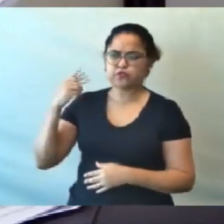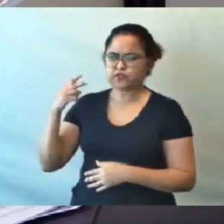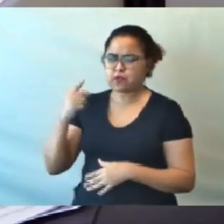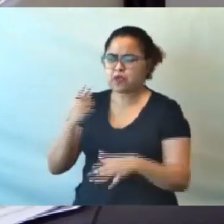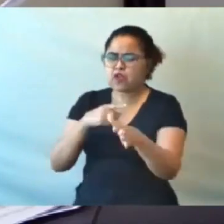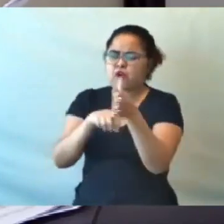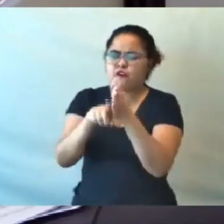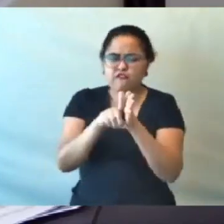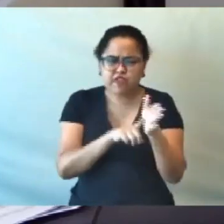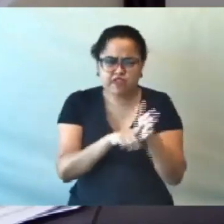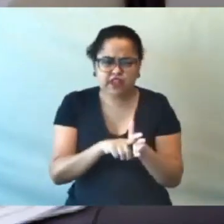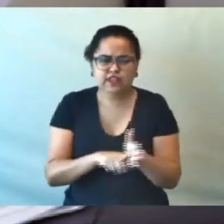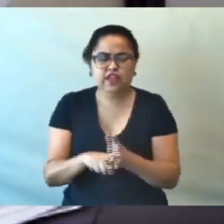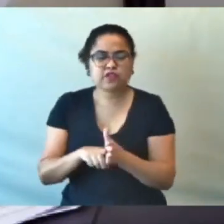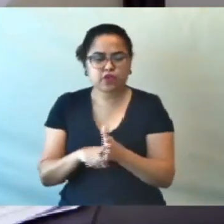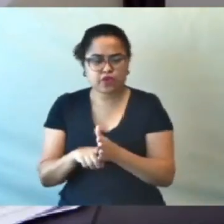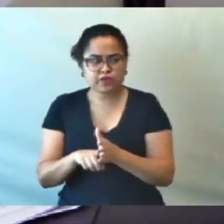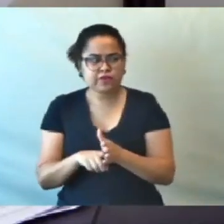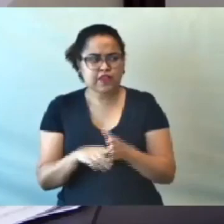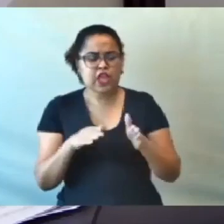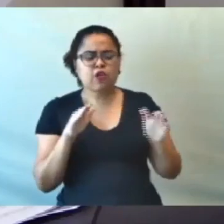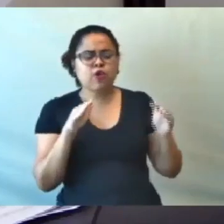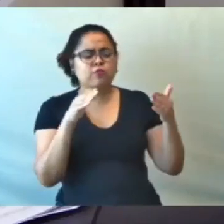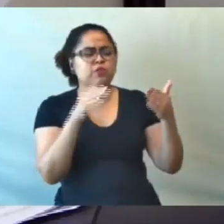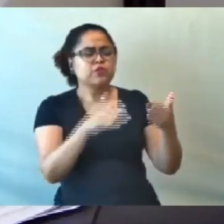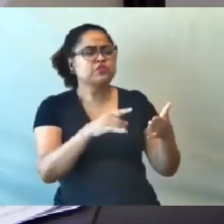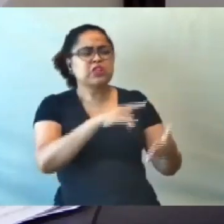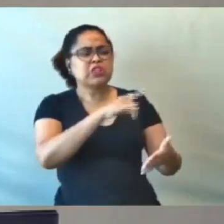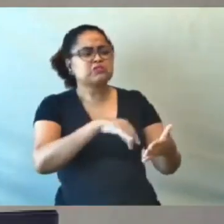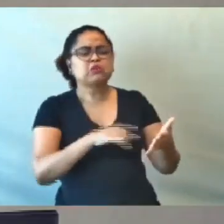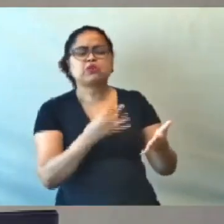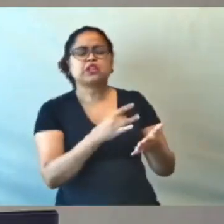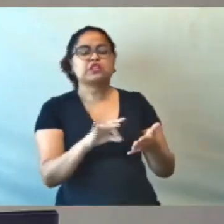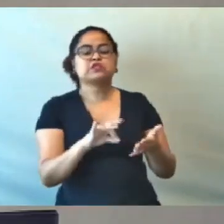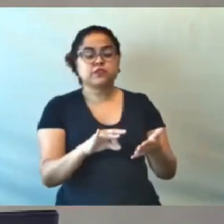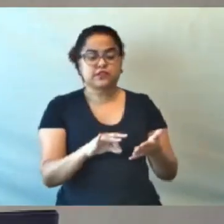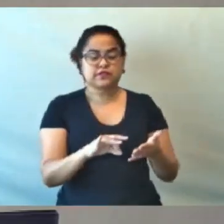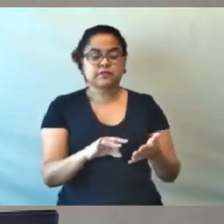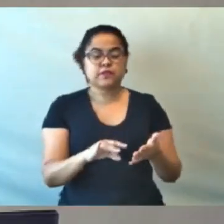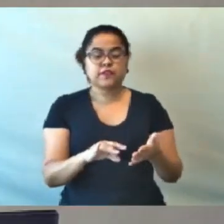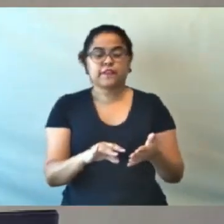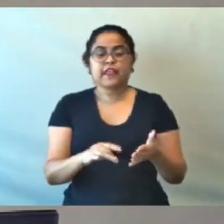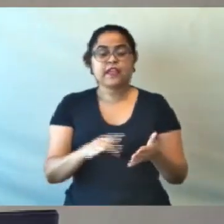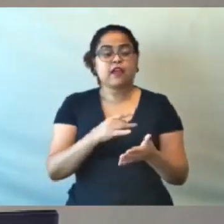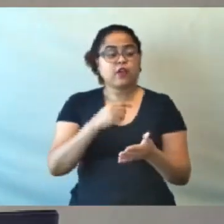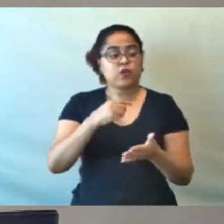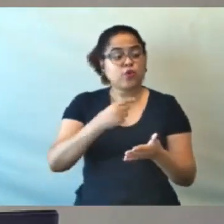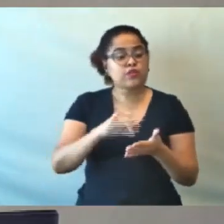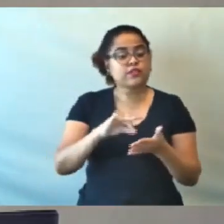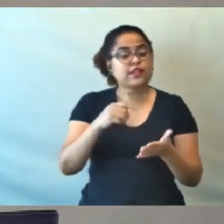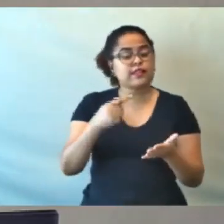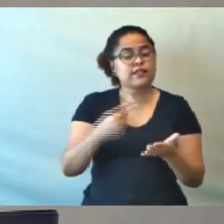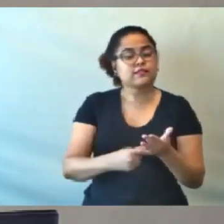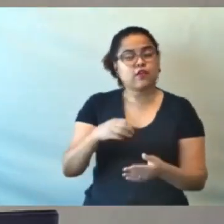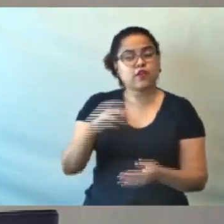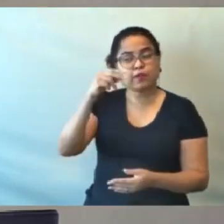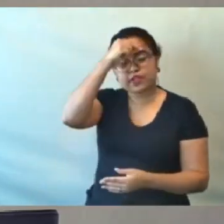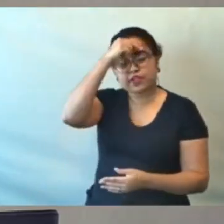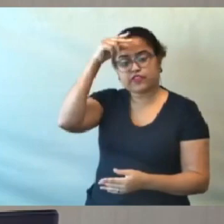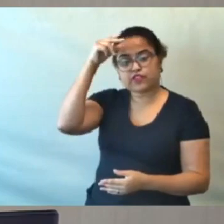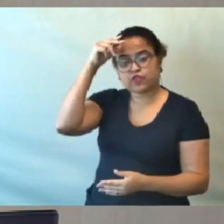objeto das contratações. E a contratação que a prefeitura fez foi contrato empresa X para garantir classe 3 na